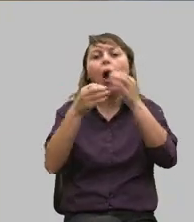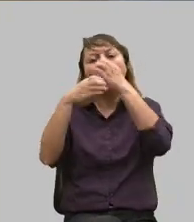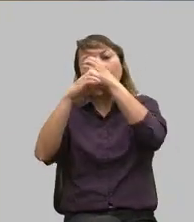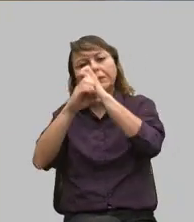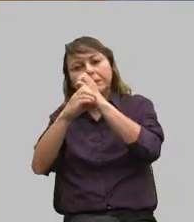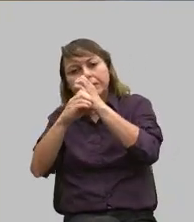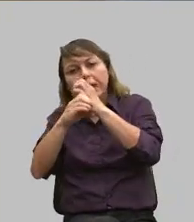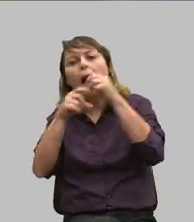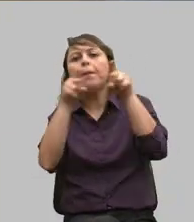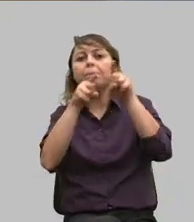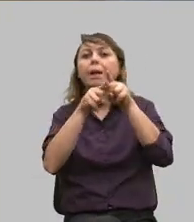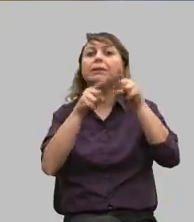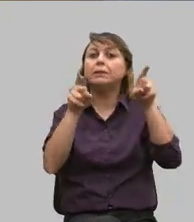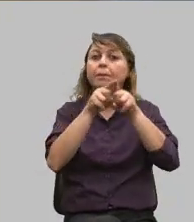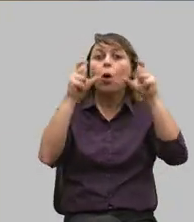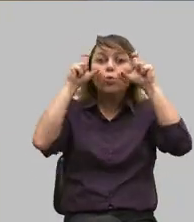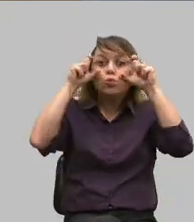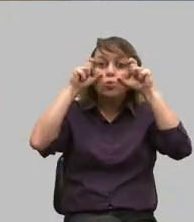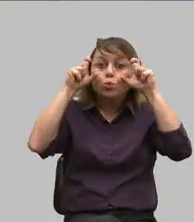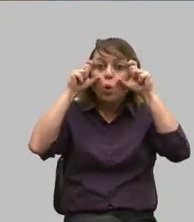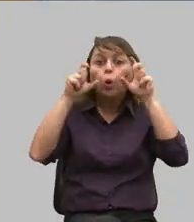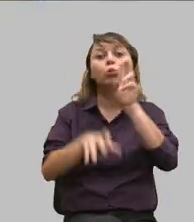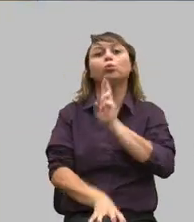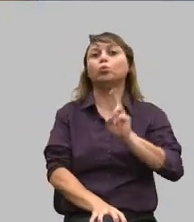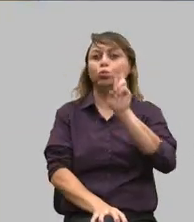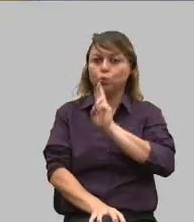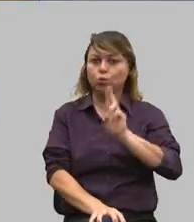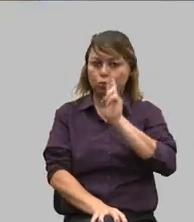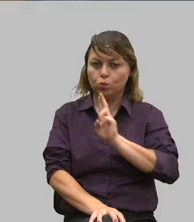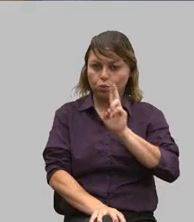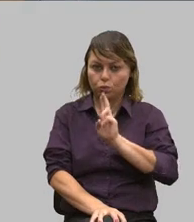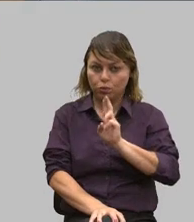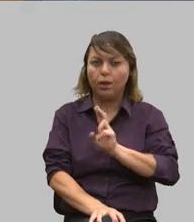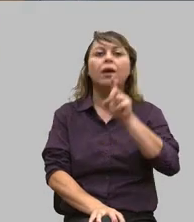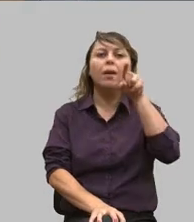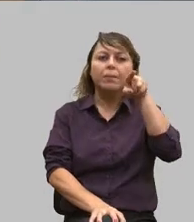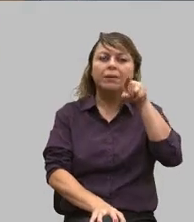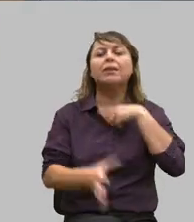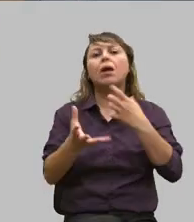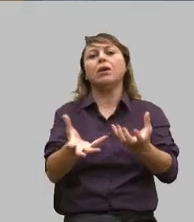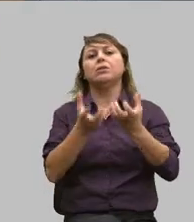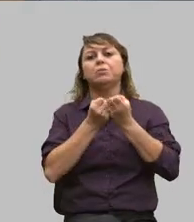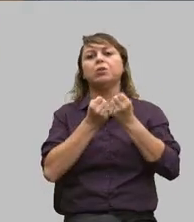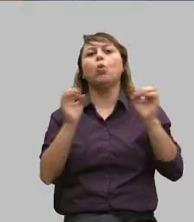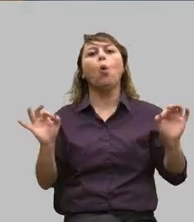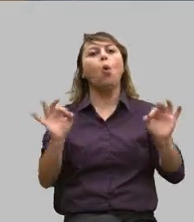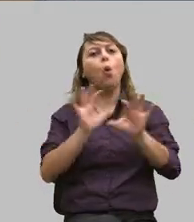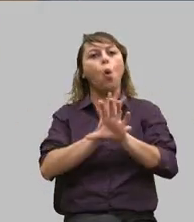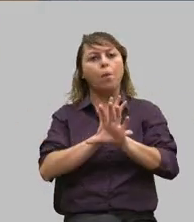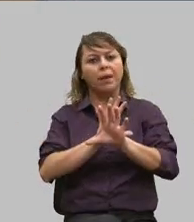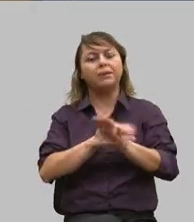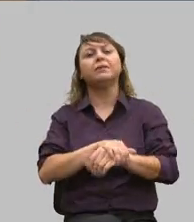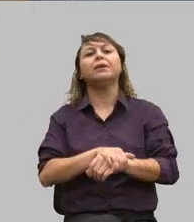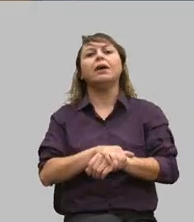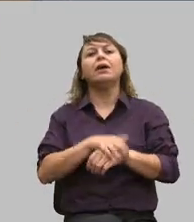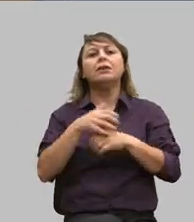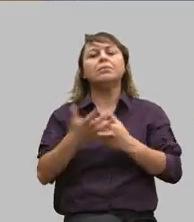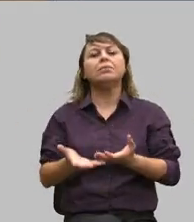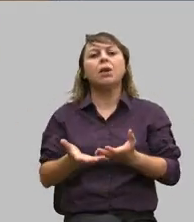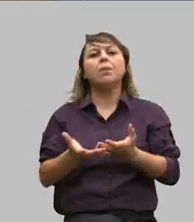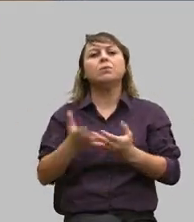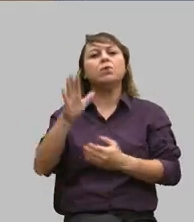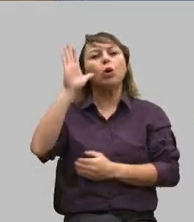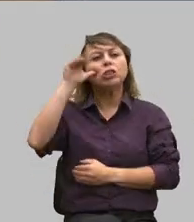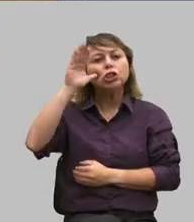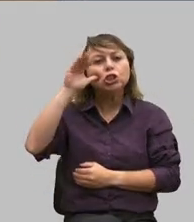mas os óculos também para esses educandos para que eles possam ter o atendimento completo então só mais uma vez né Para todos que estão assistindo